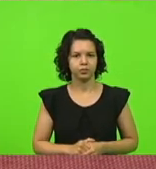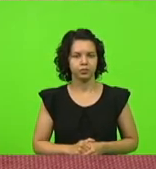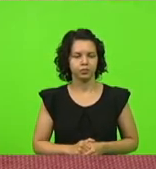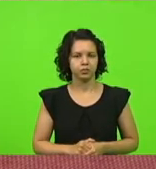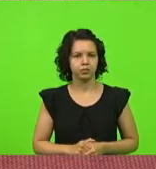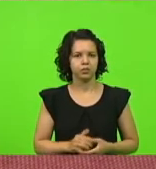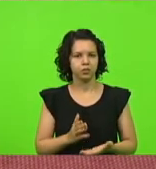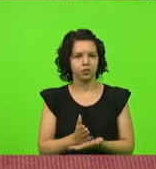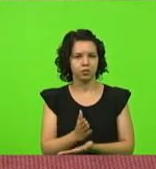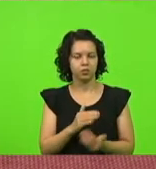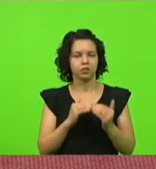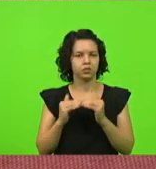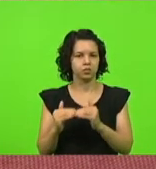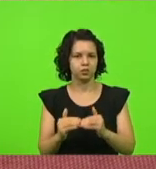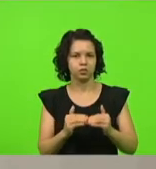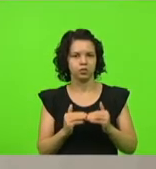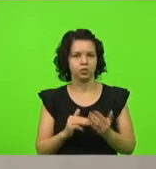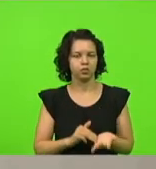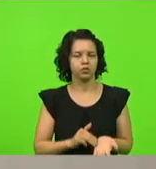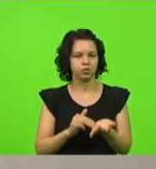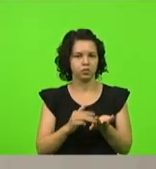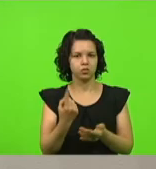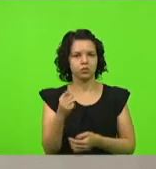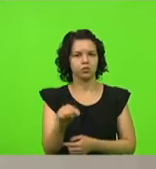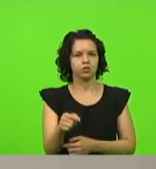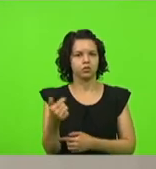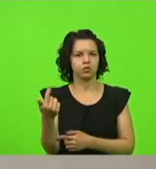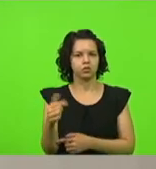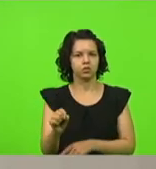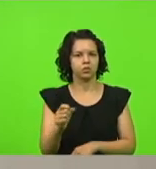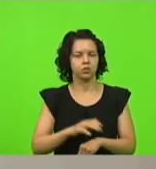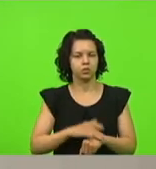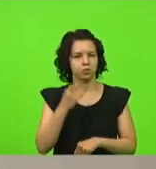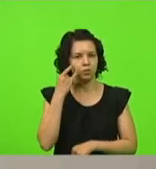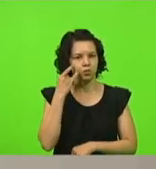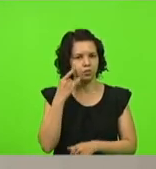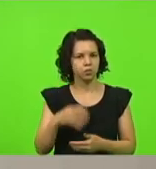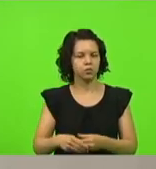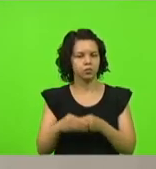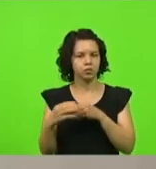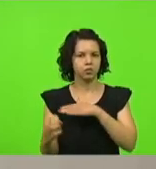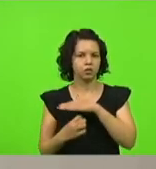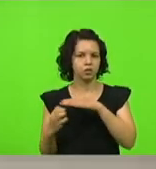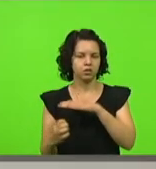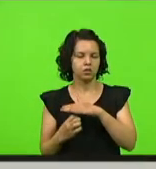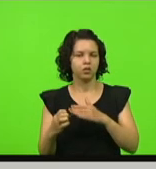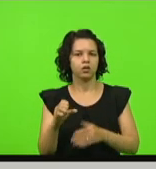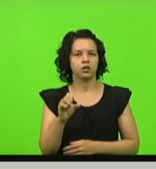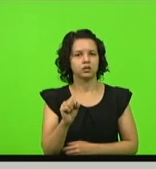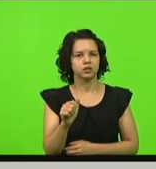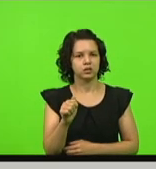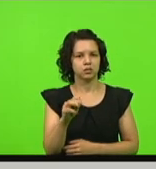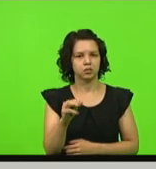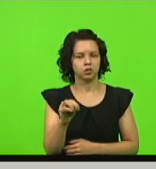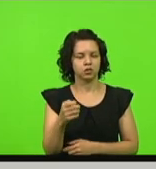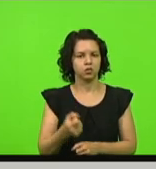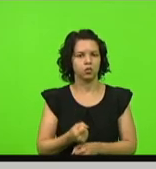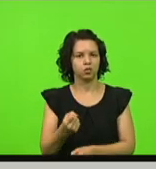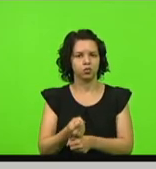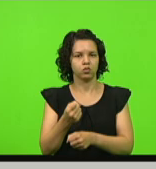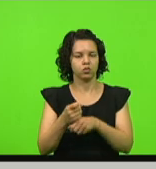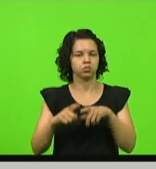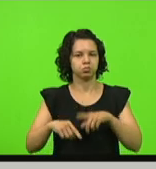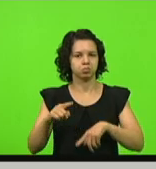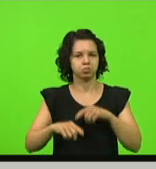encontram. Aprovado por unanimidade. Moção 1118, autor deputado Mauro de Nadal, cumprimentando a empresa Sabedote Materiais de Construção